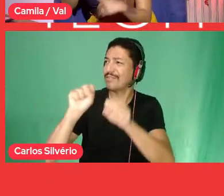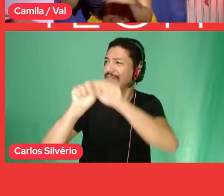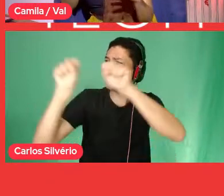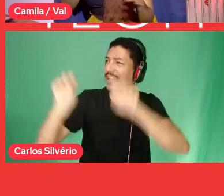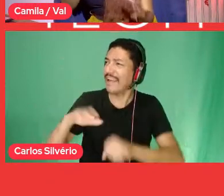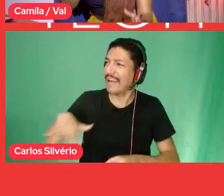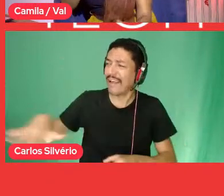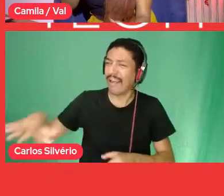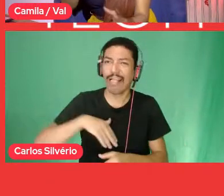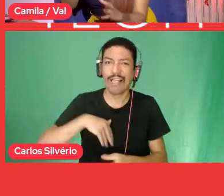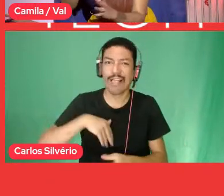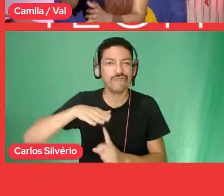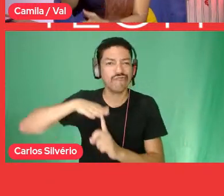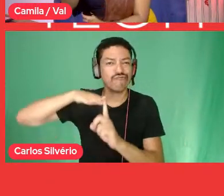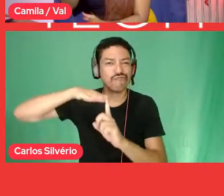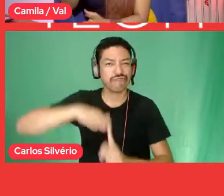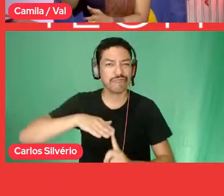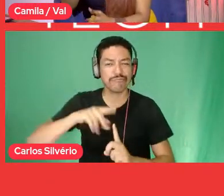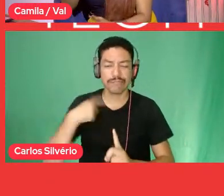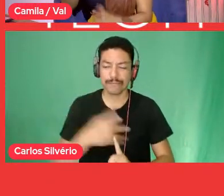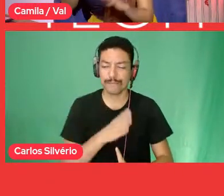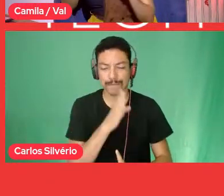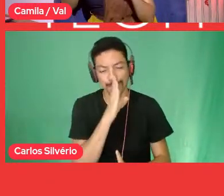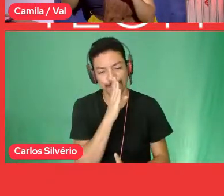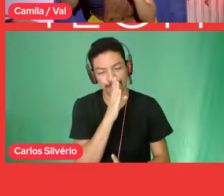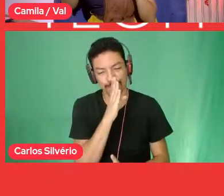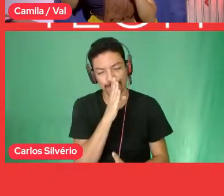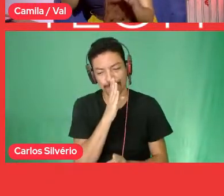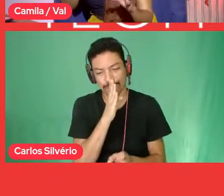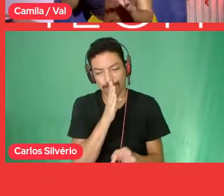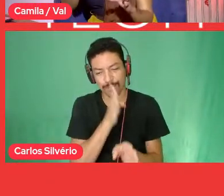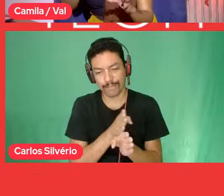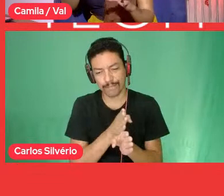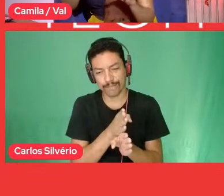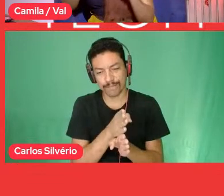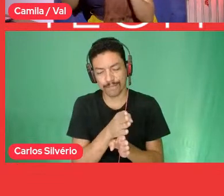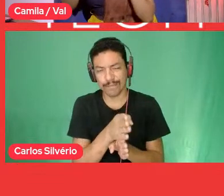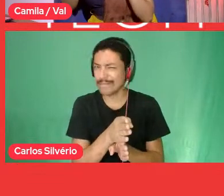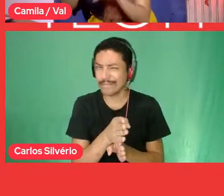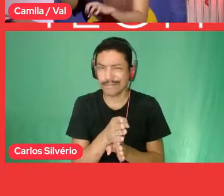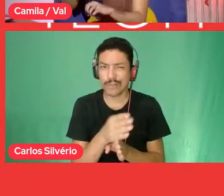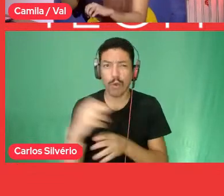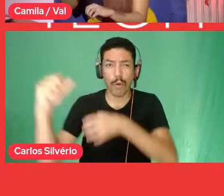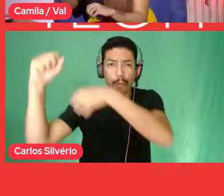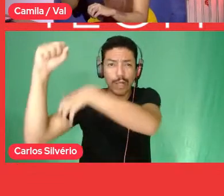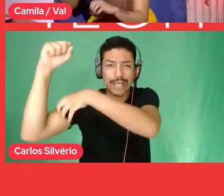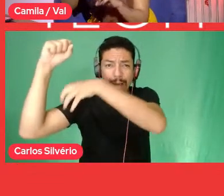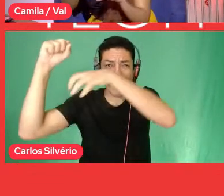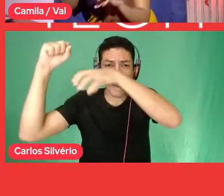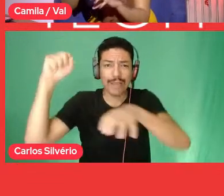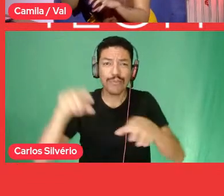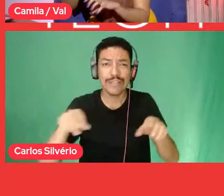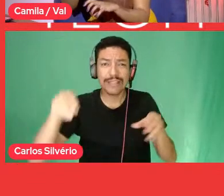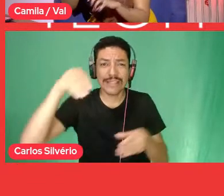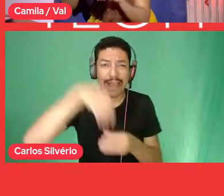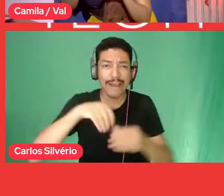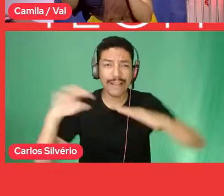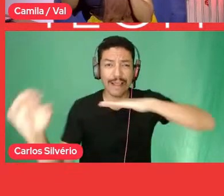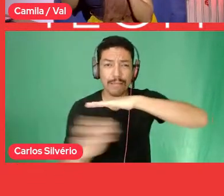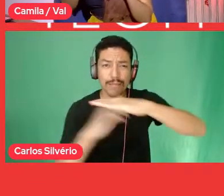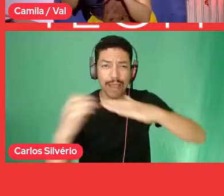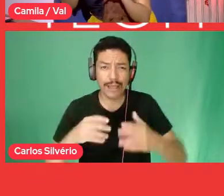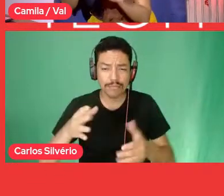tem que estar, onde a gente deve seguir, o que deve ser feito, e trazer esse empoderamento dentro da empresa, dentro da